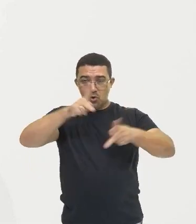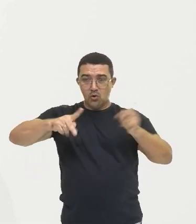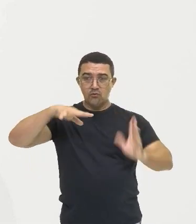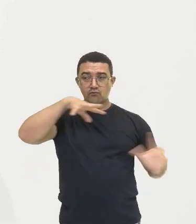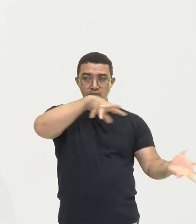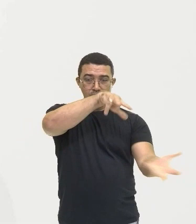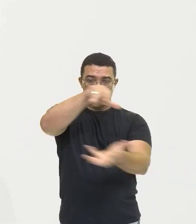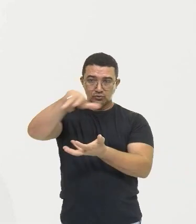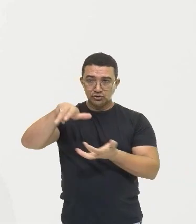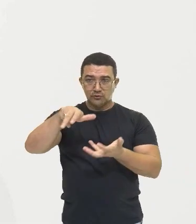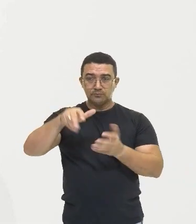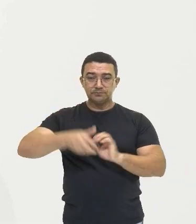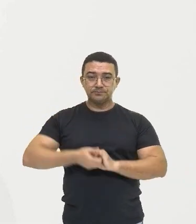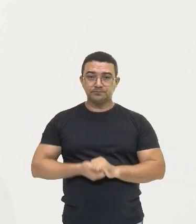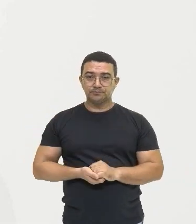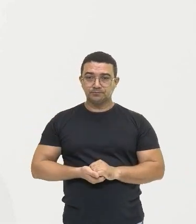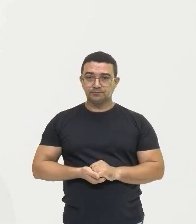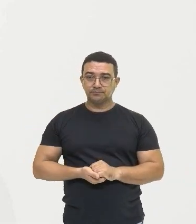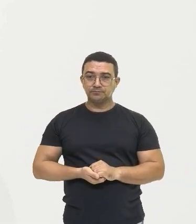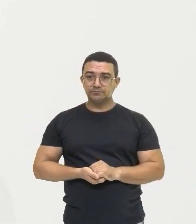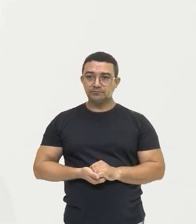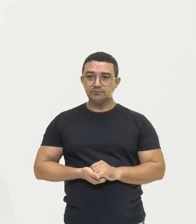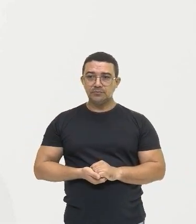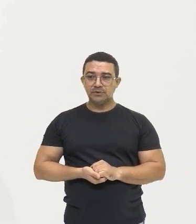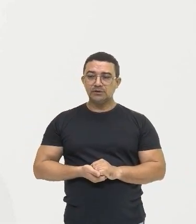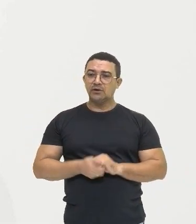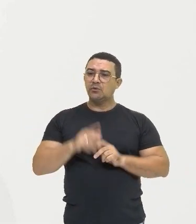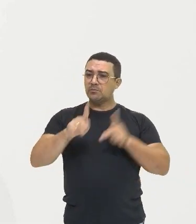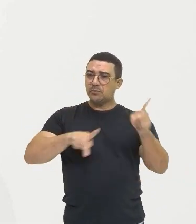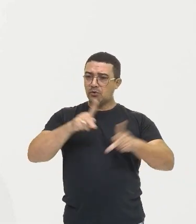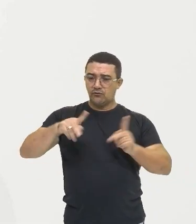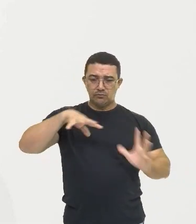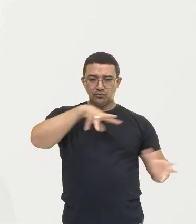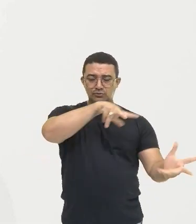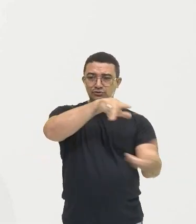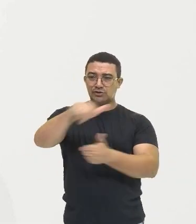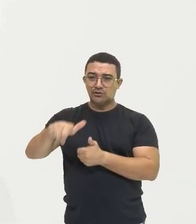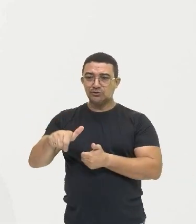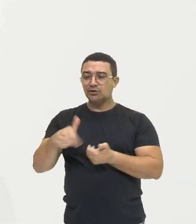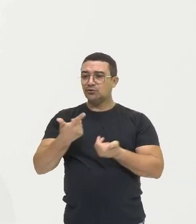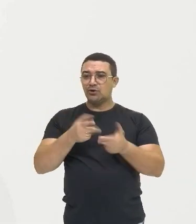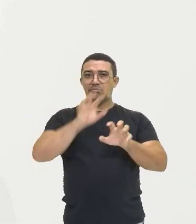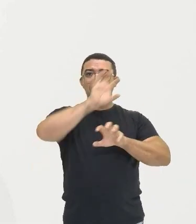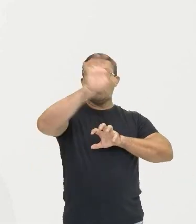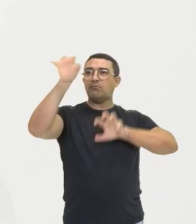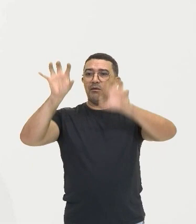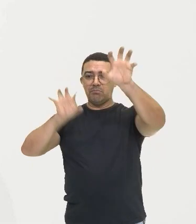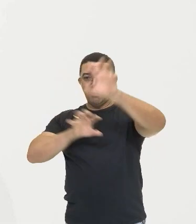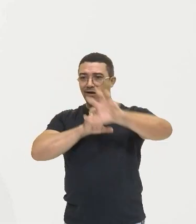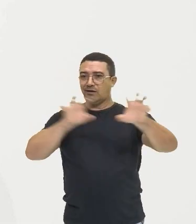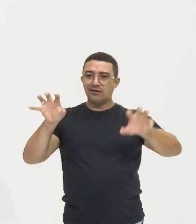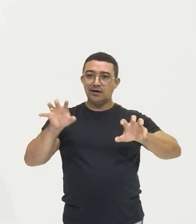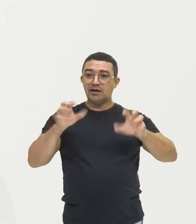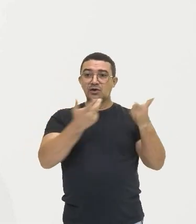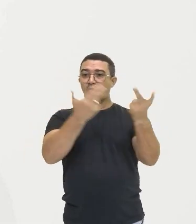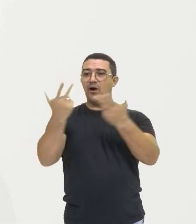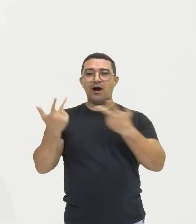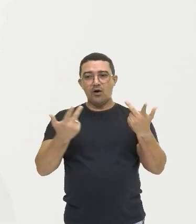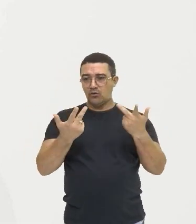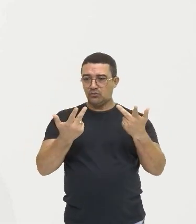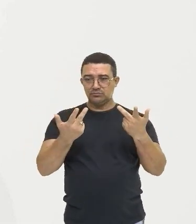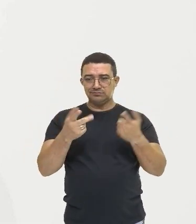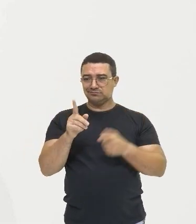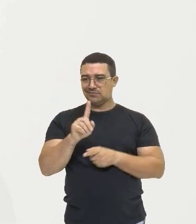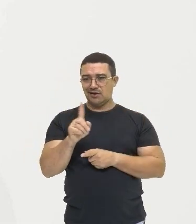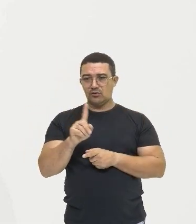população mundial, ela não é distribuída por todo o planeta de forma igualitária. Nós